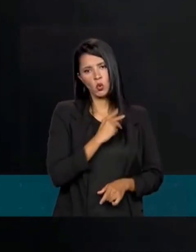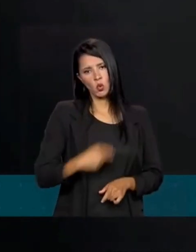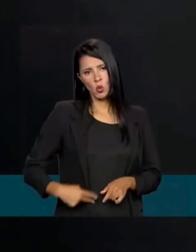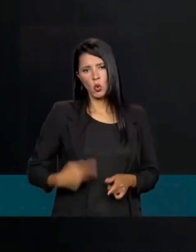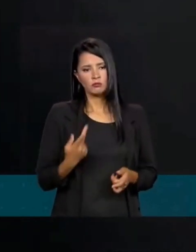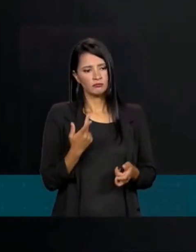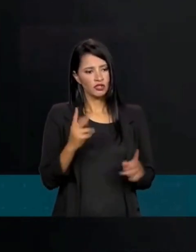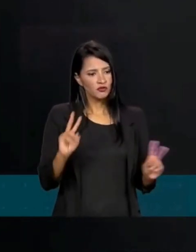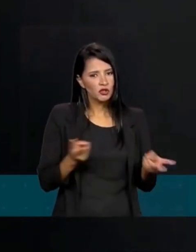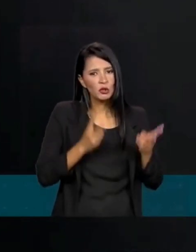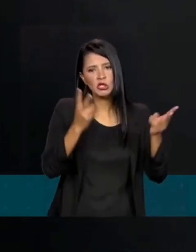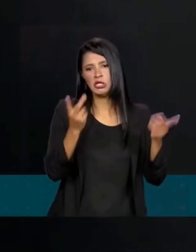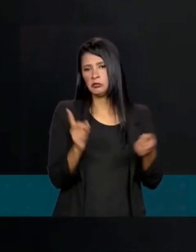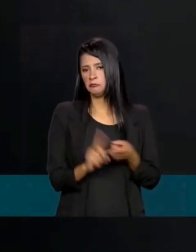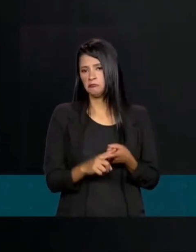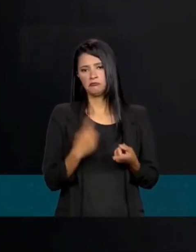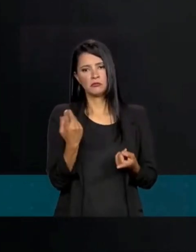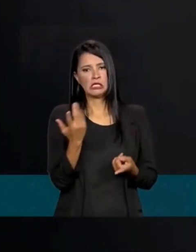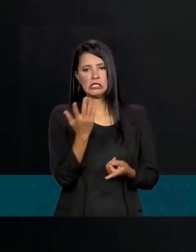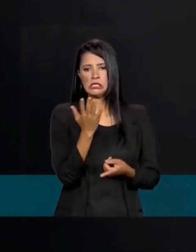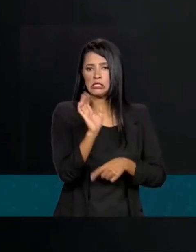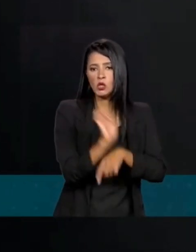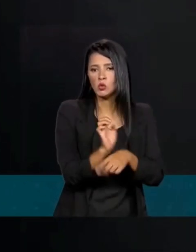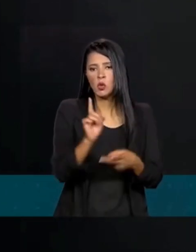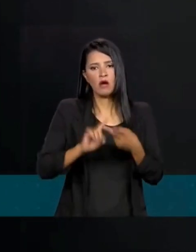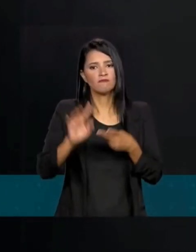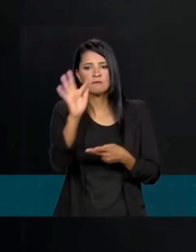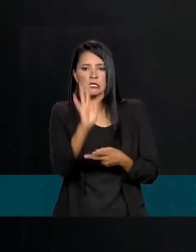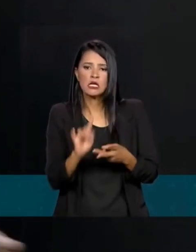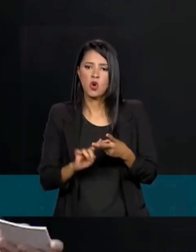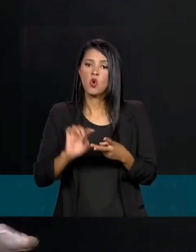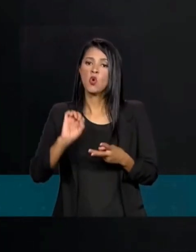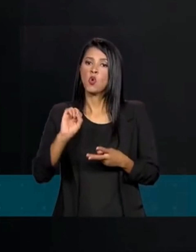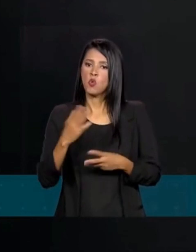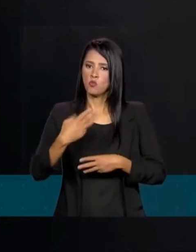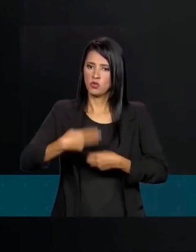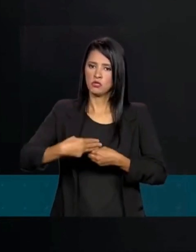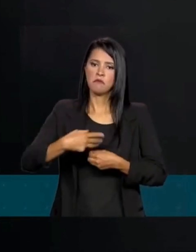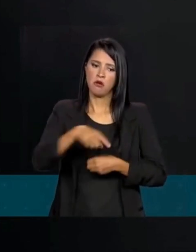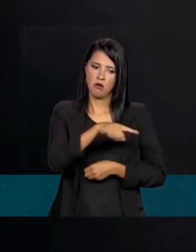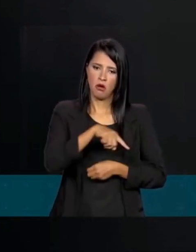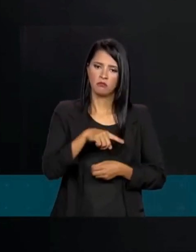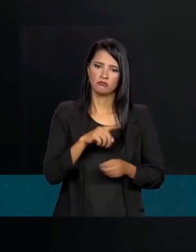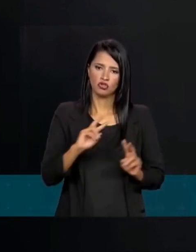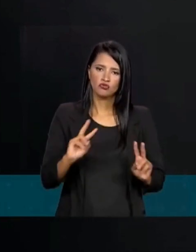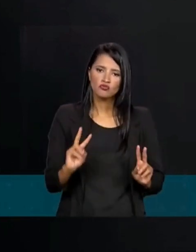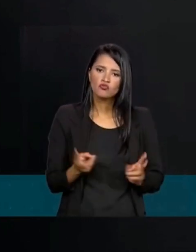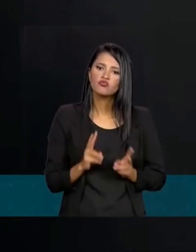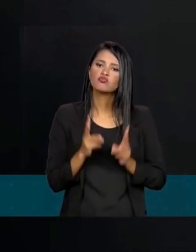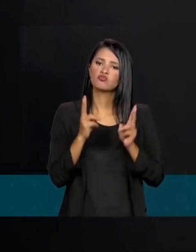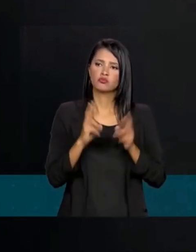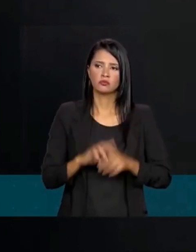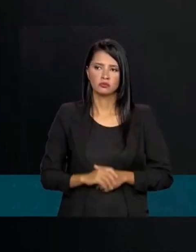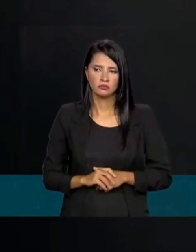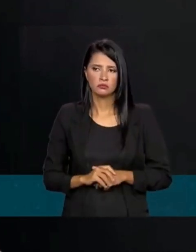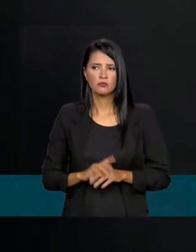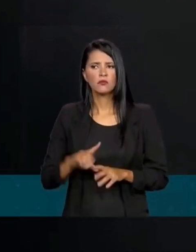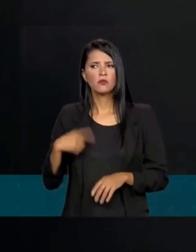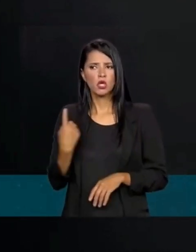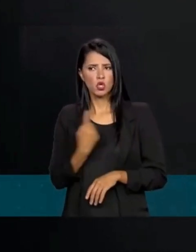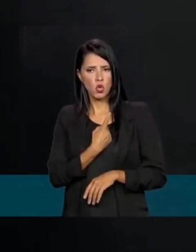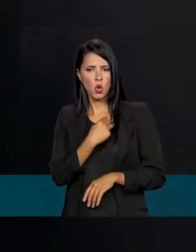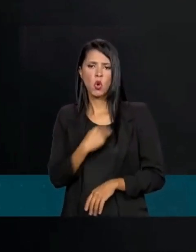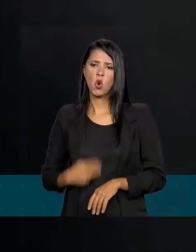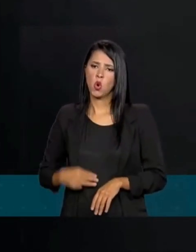federais, estaduais ou municipais desse país. Portanto, eu quero aqui dizer que para nós, ministros, esse é um momento